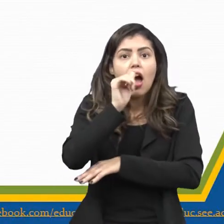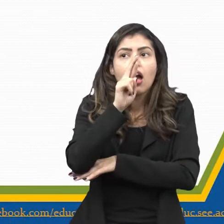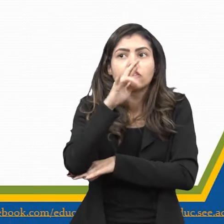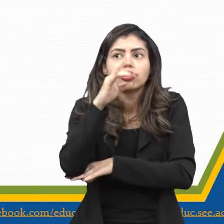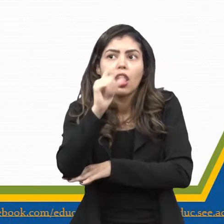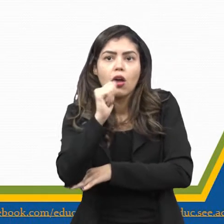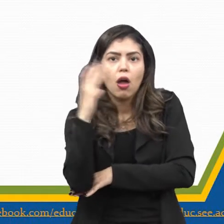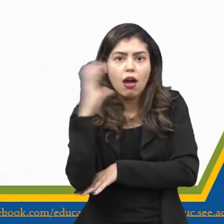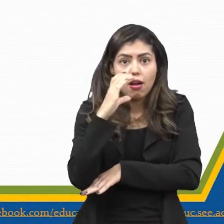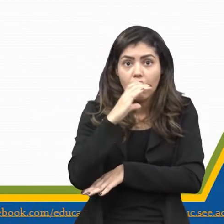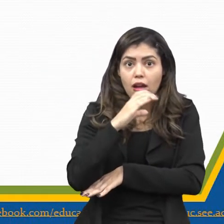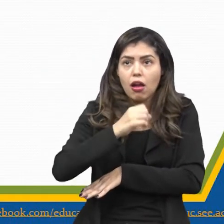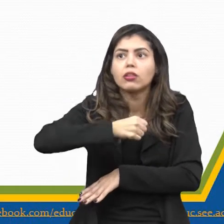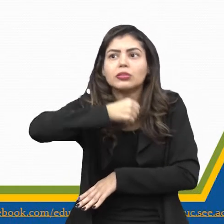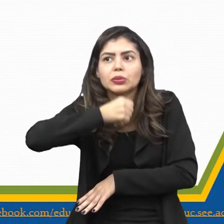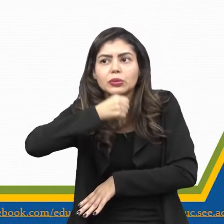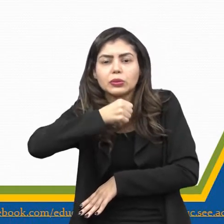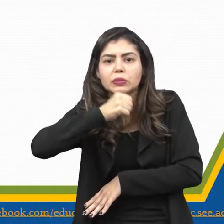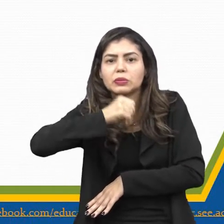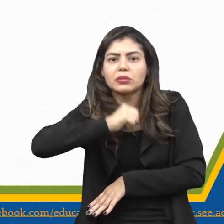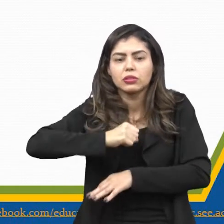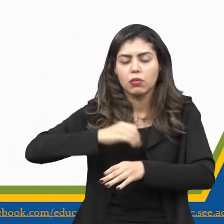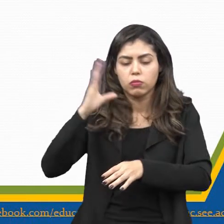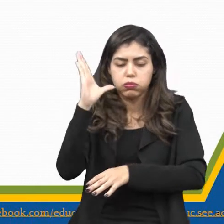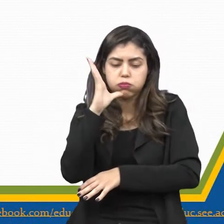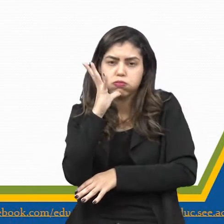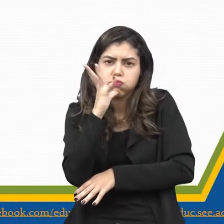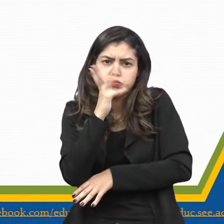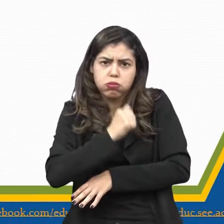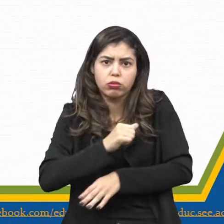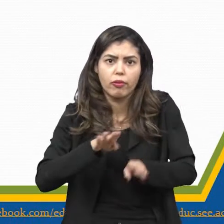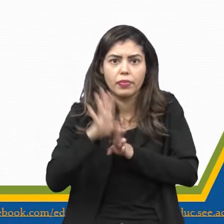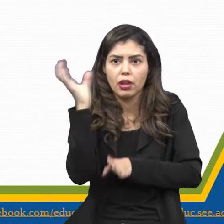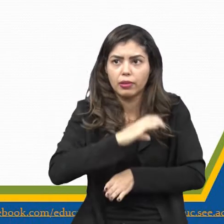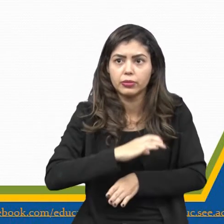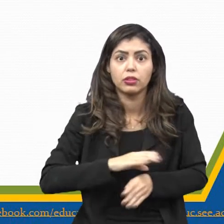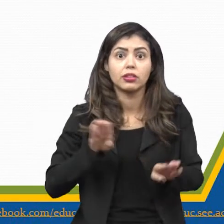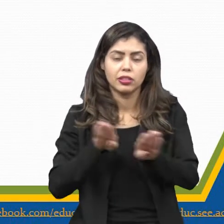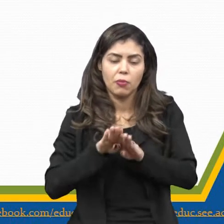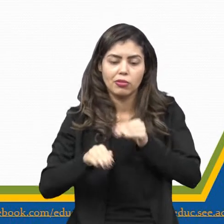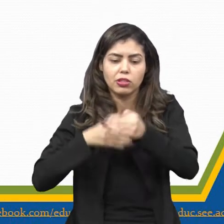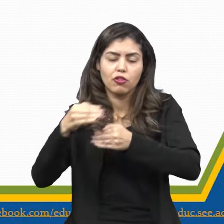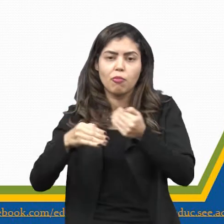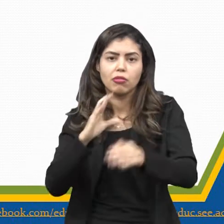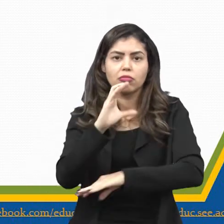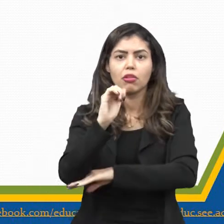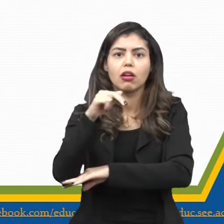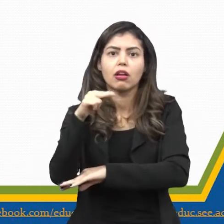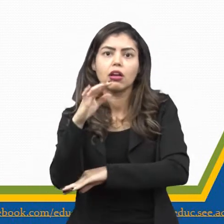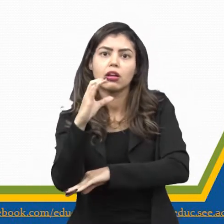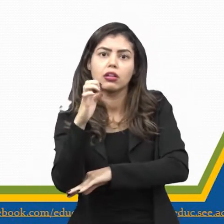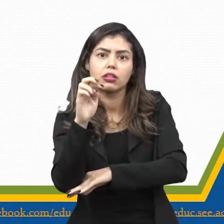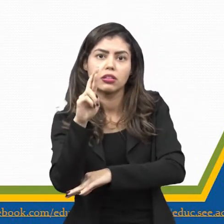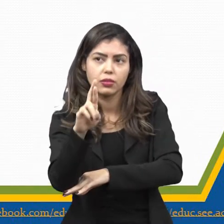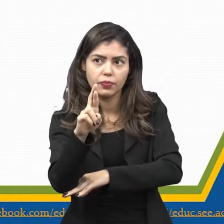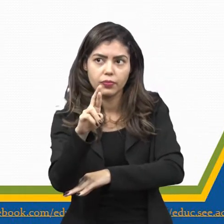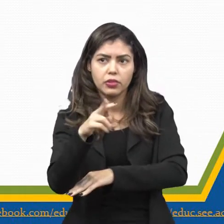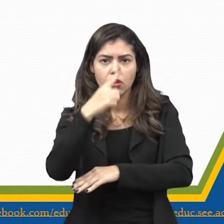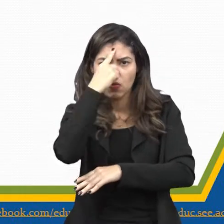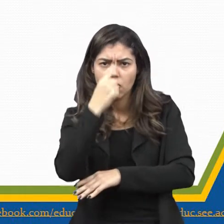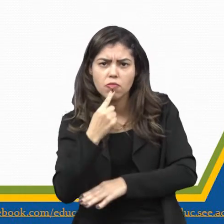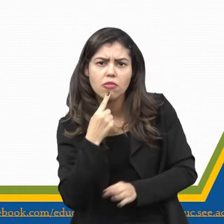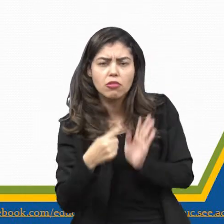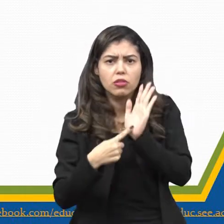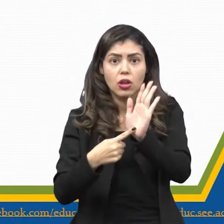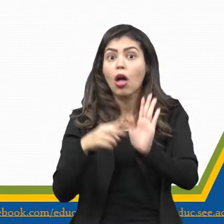pela aceleração do envelhecimento celular e também pelo desenvolvimento do câncer. Como essa imagem está mostrando aí para vocês, a célula